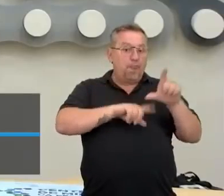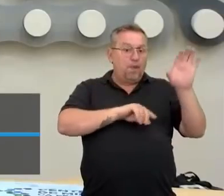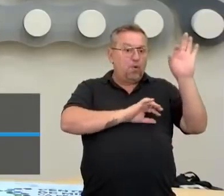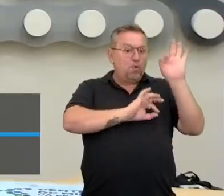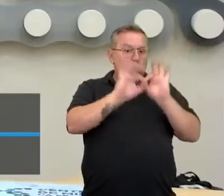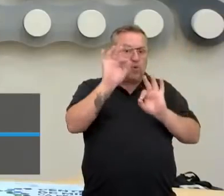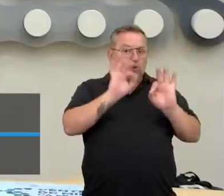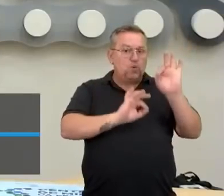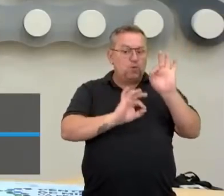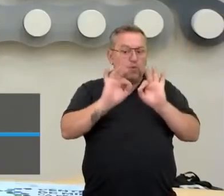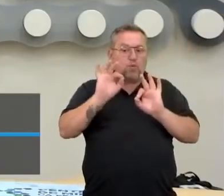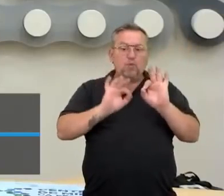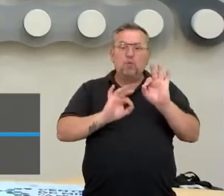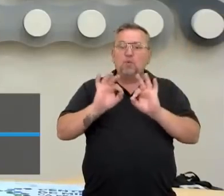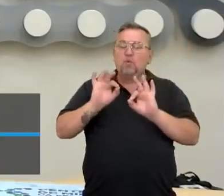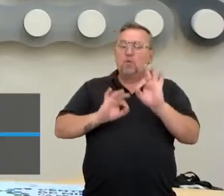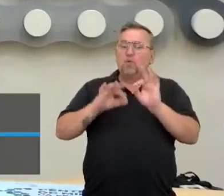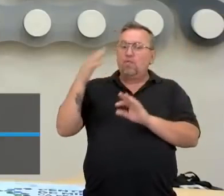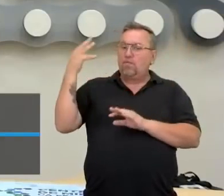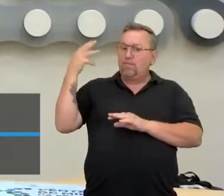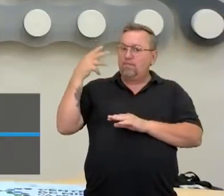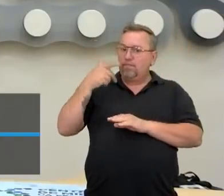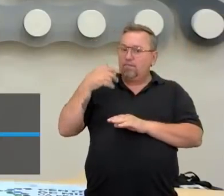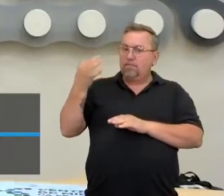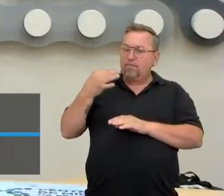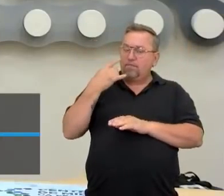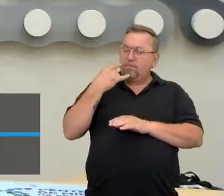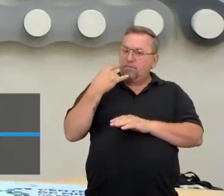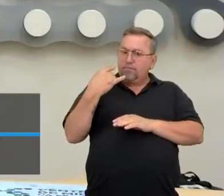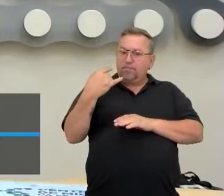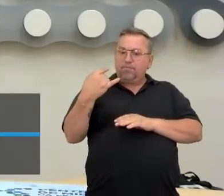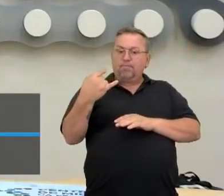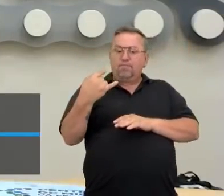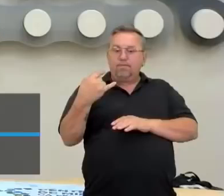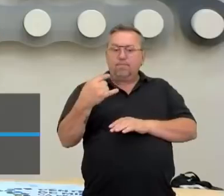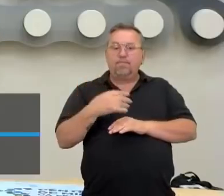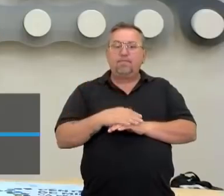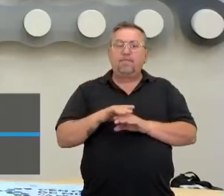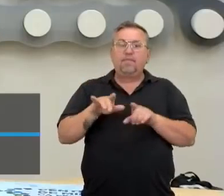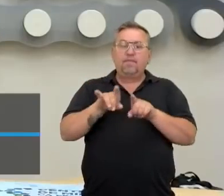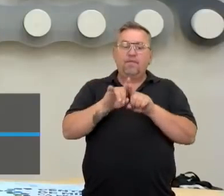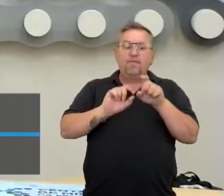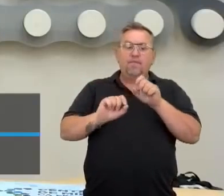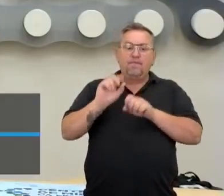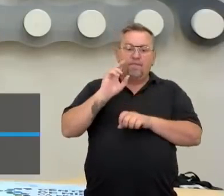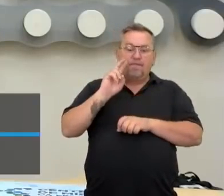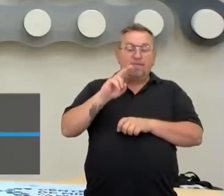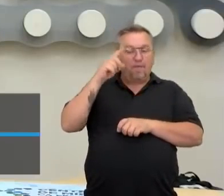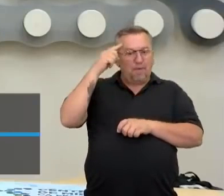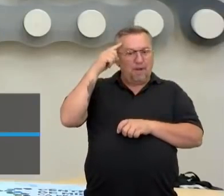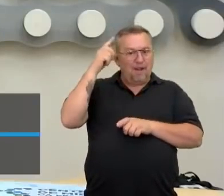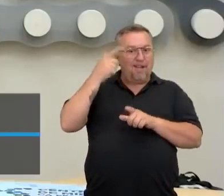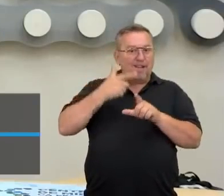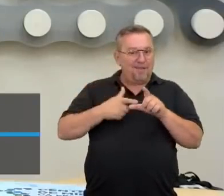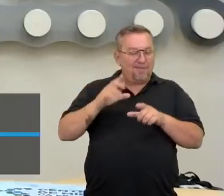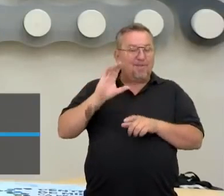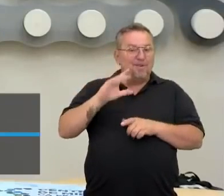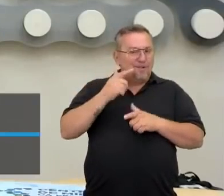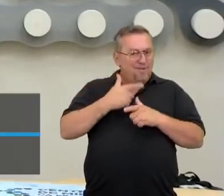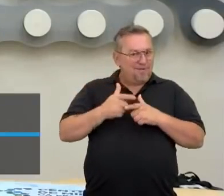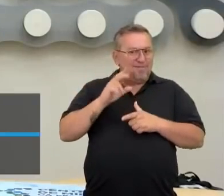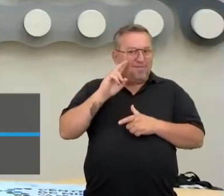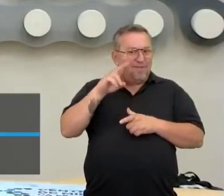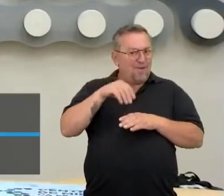cartaz também a escrita, como será essa escrita, pensando diretamente no público-alvo. Então, pensa sobre isso, gente. Já são